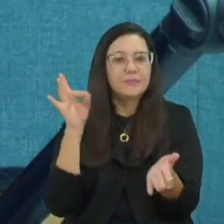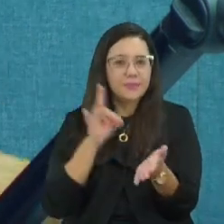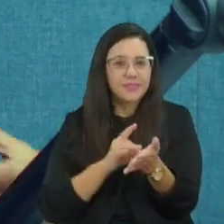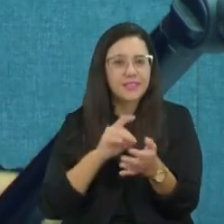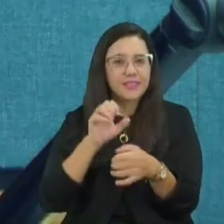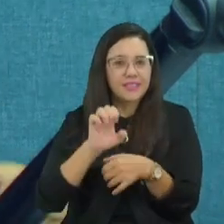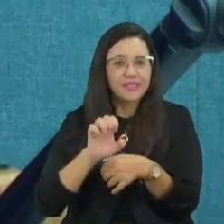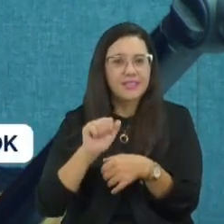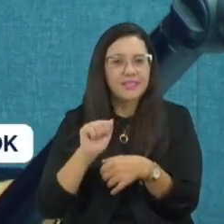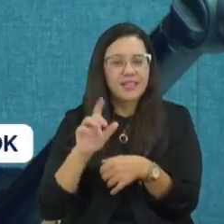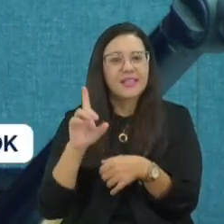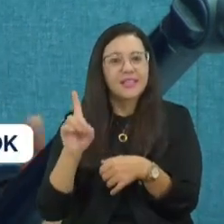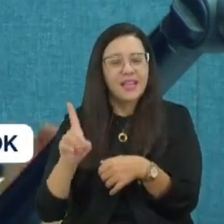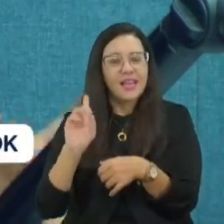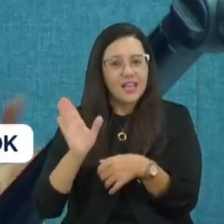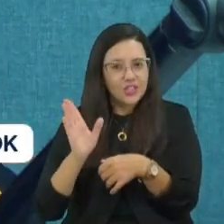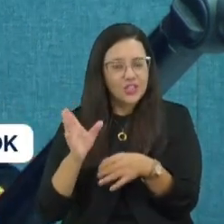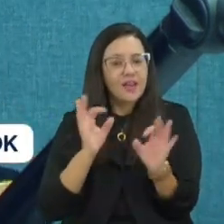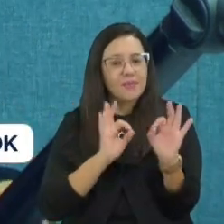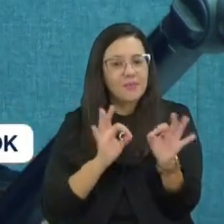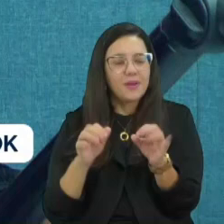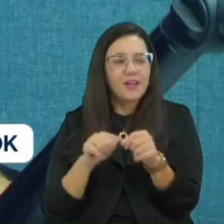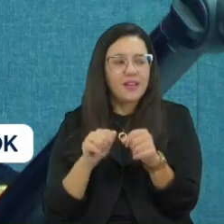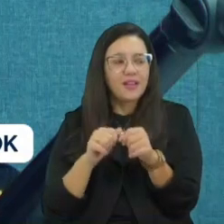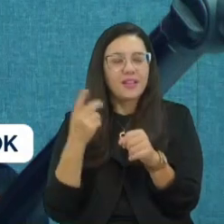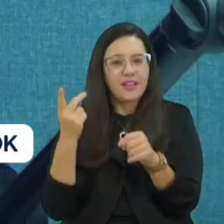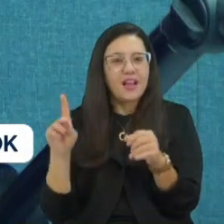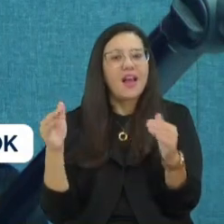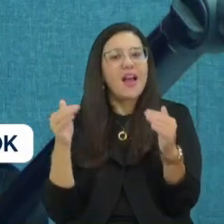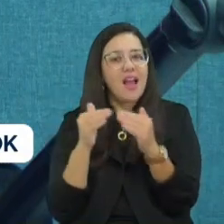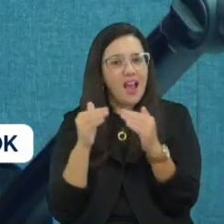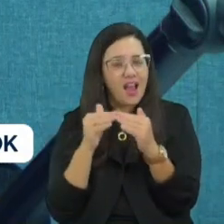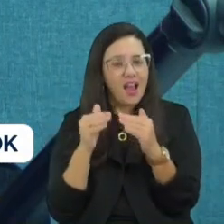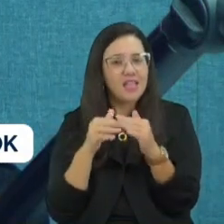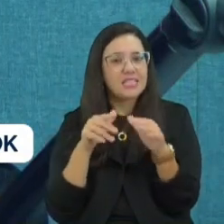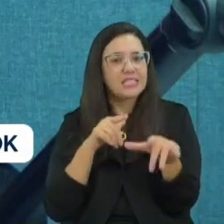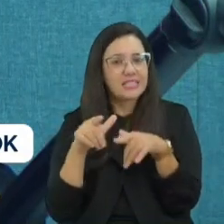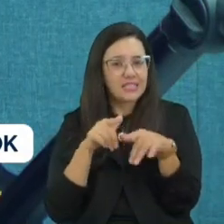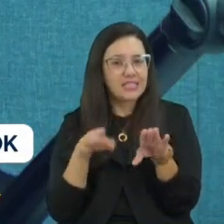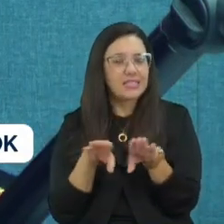então preparada para quem vai fazer esse curso lá da casa, do trabalho.